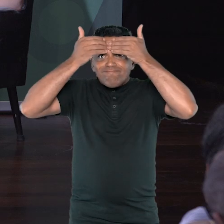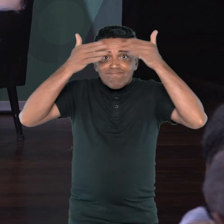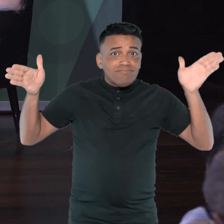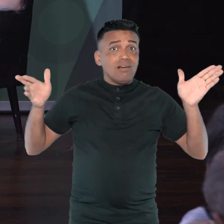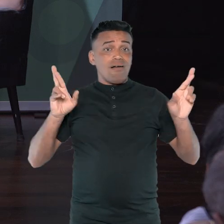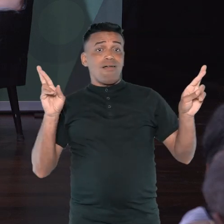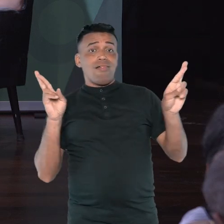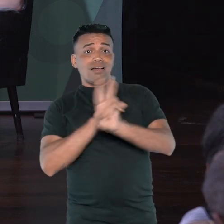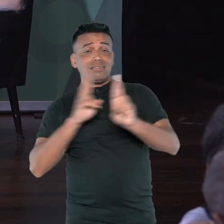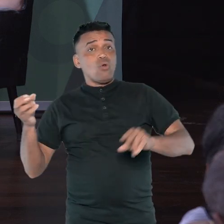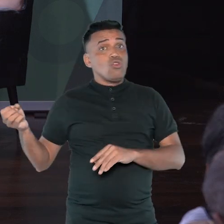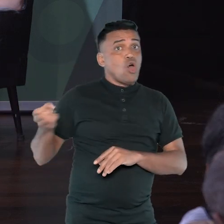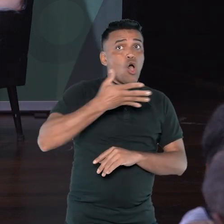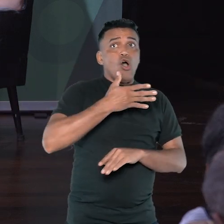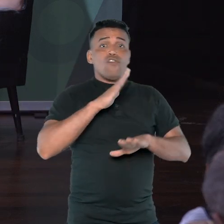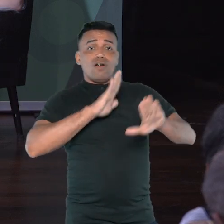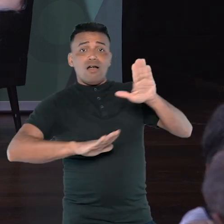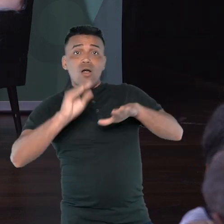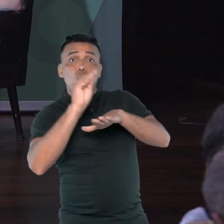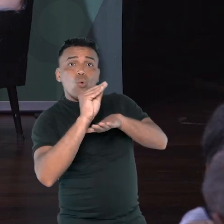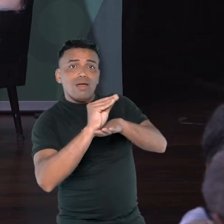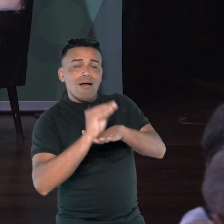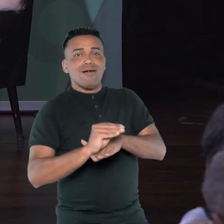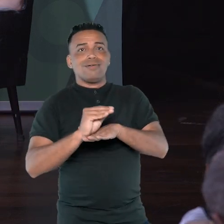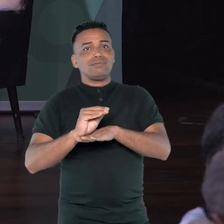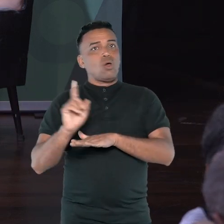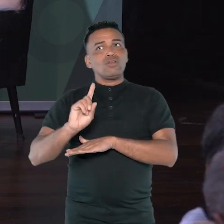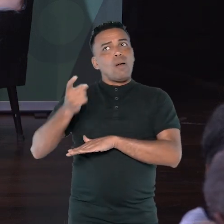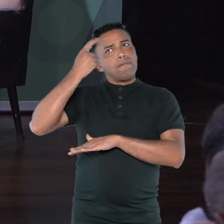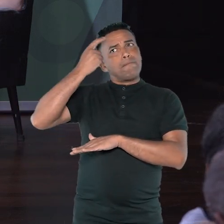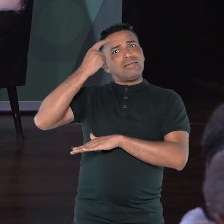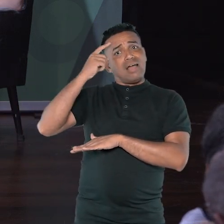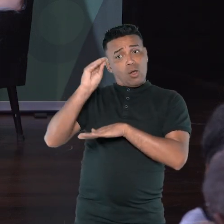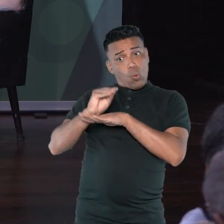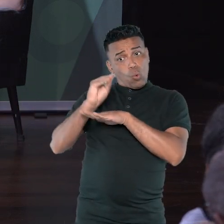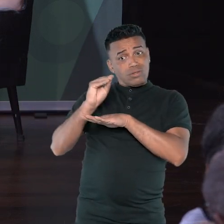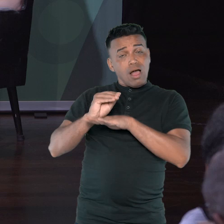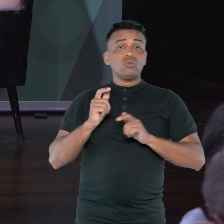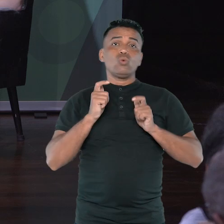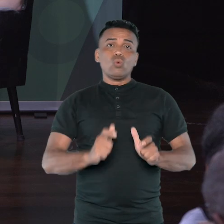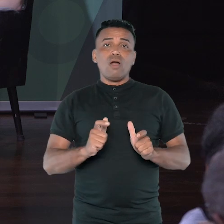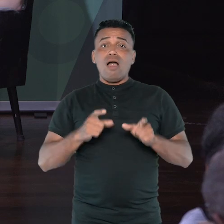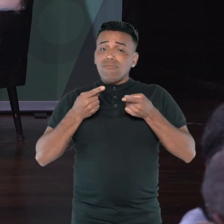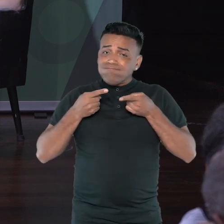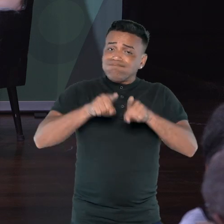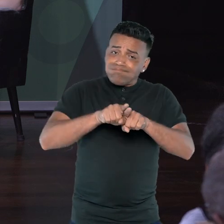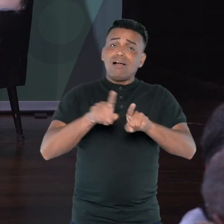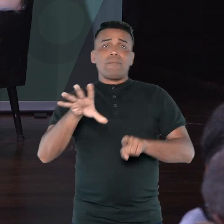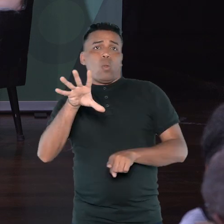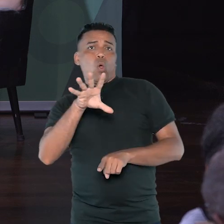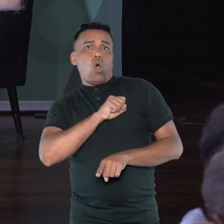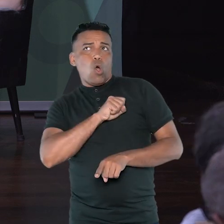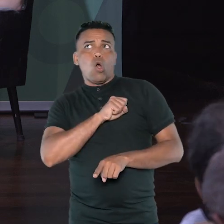de relacionalidade e de cuidado. Portanto, não se trata de pensar que o cuidado não tenha lugar nas parcerias